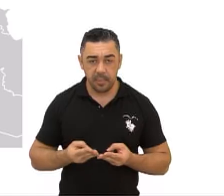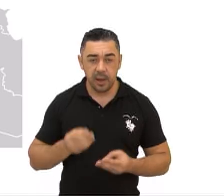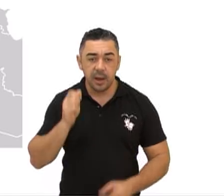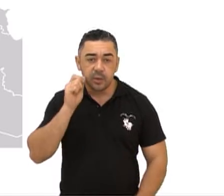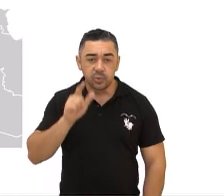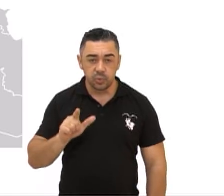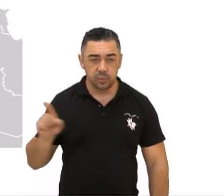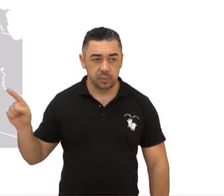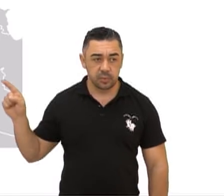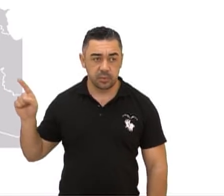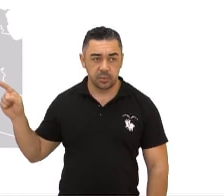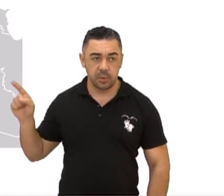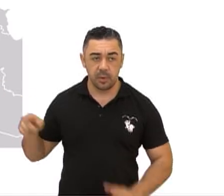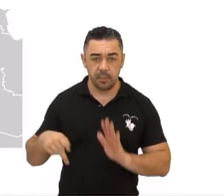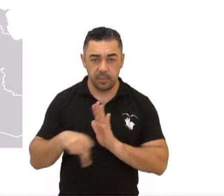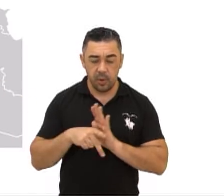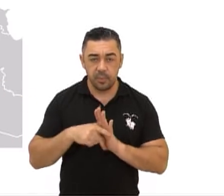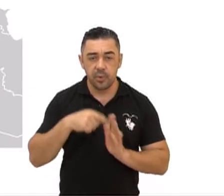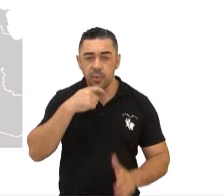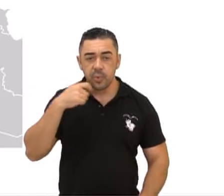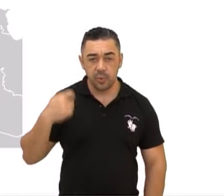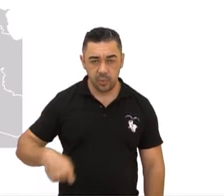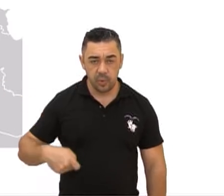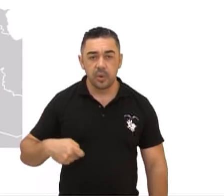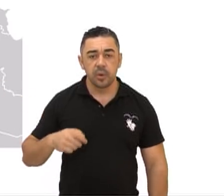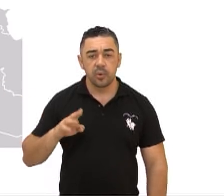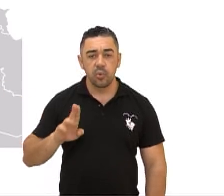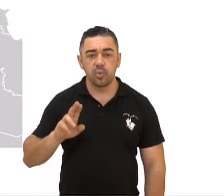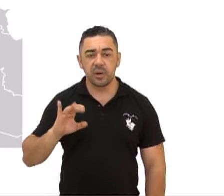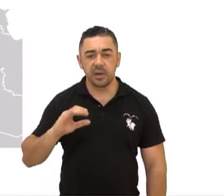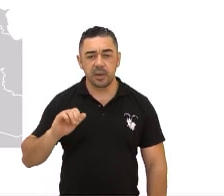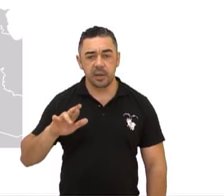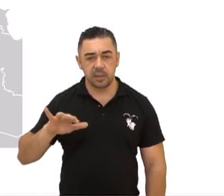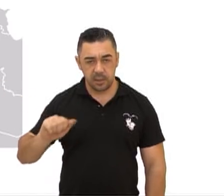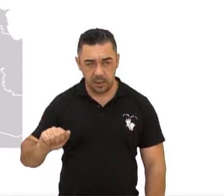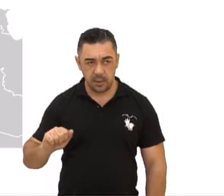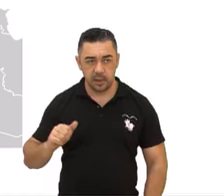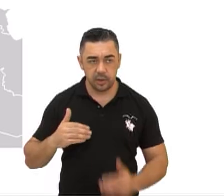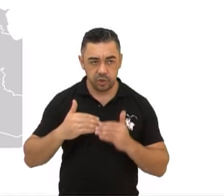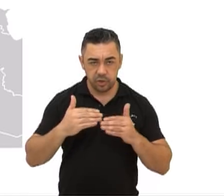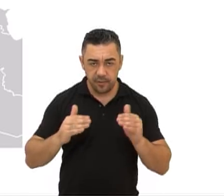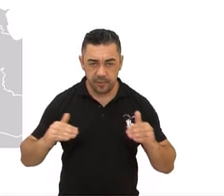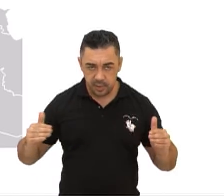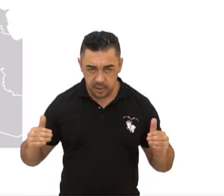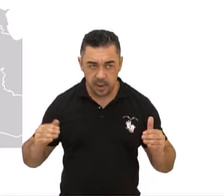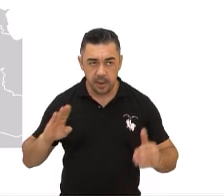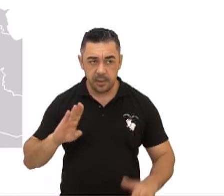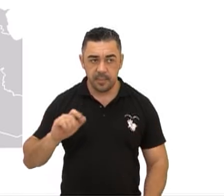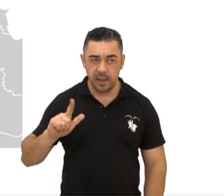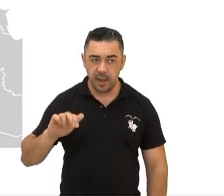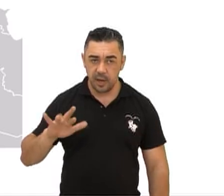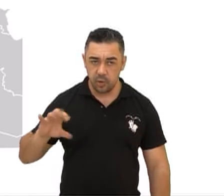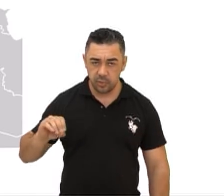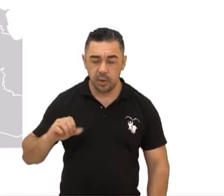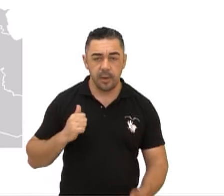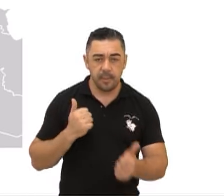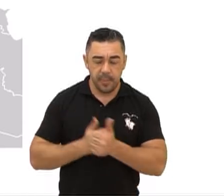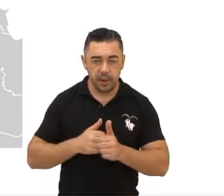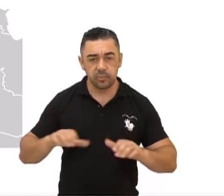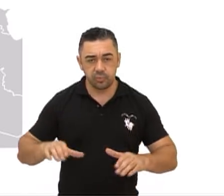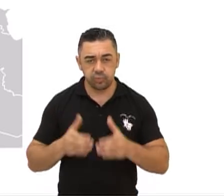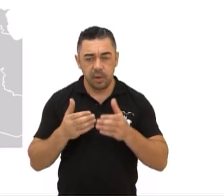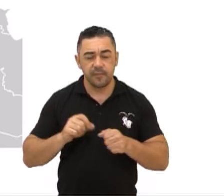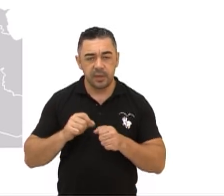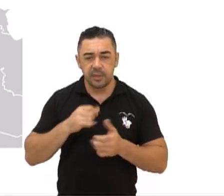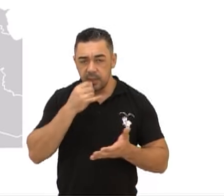o atual território da Ucrânia, e aqui eu coloquei em destaque, bem próximo à divisa com Belarus, onde ficava a usina de